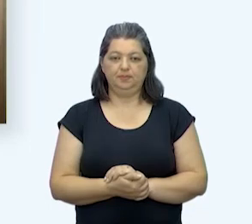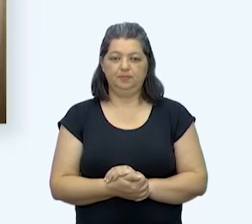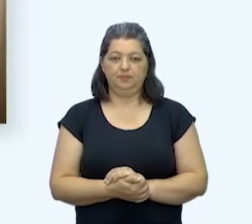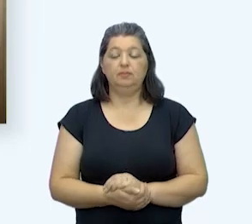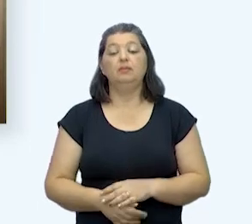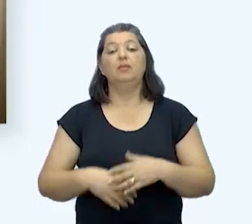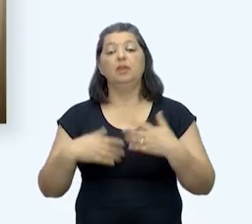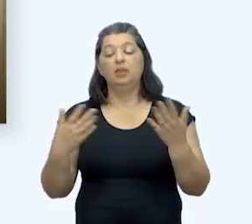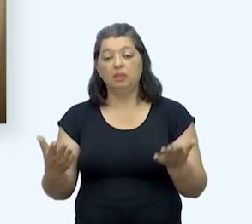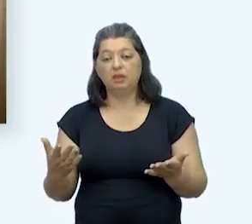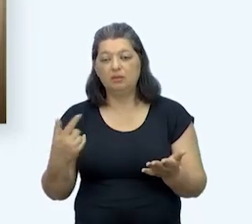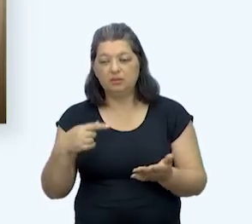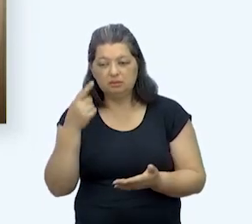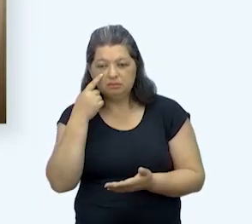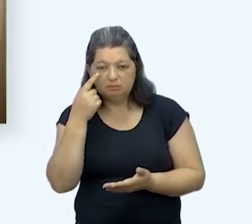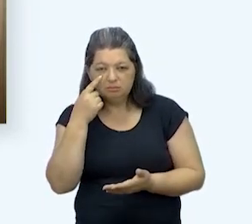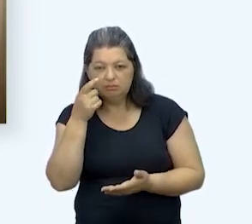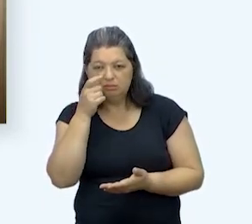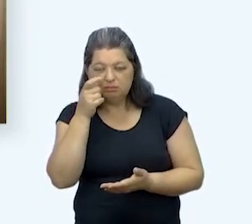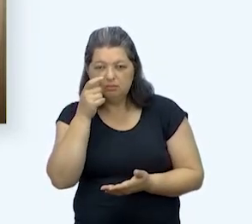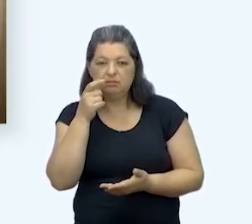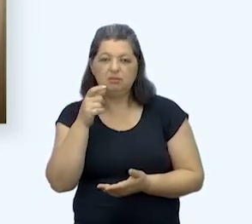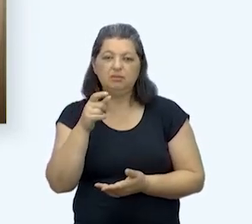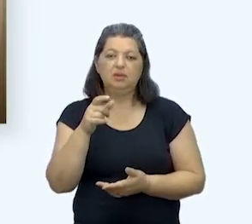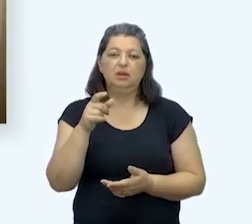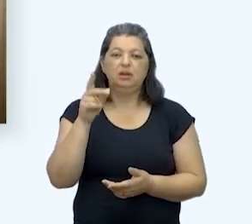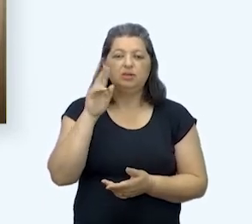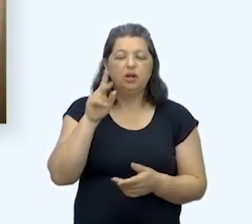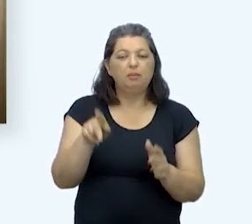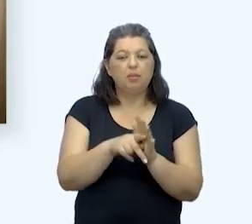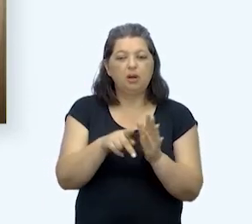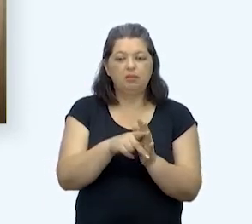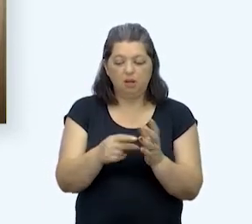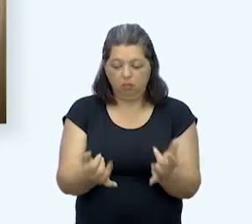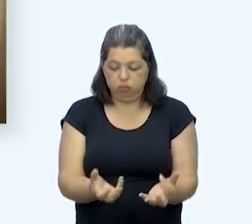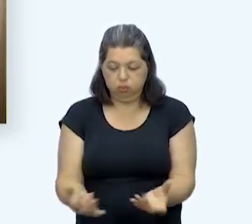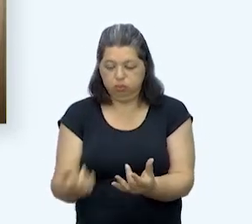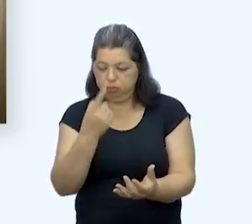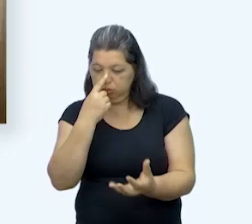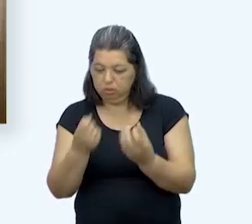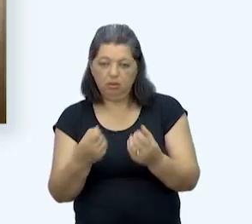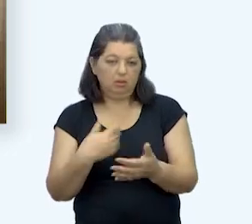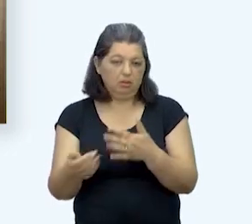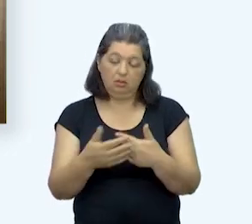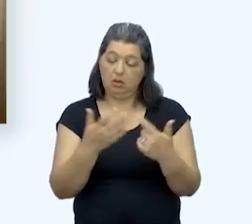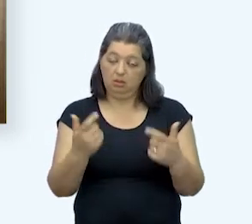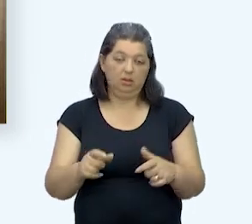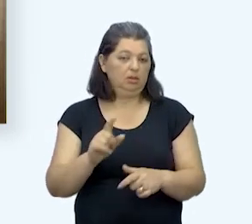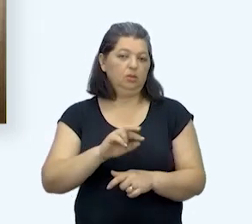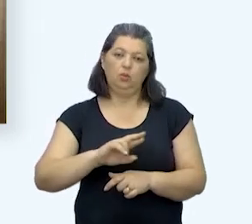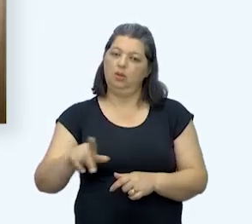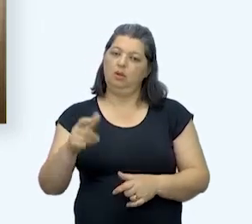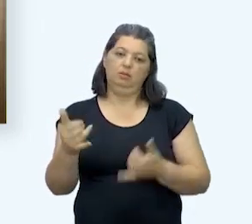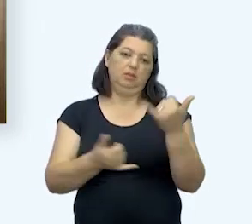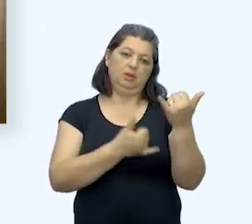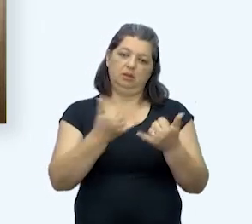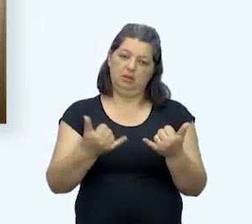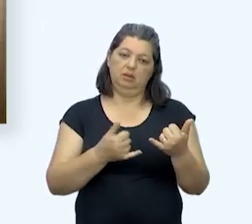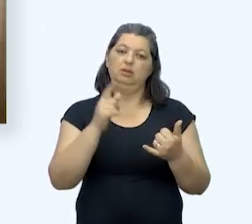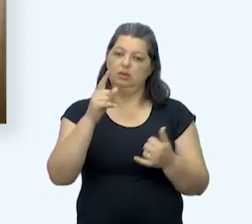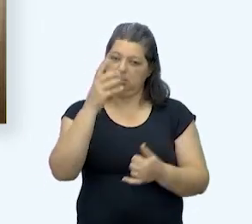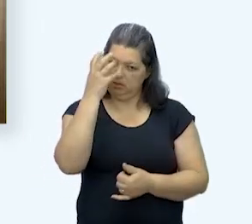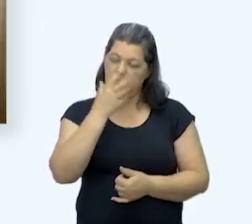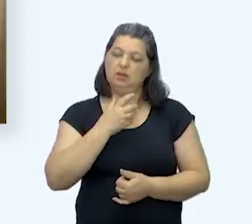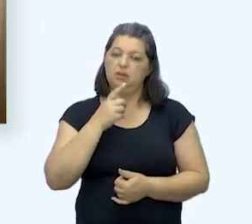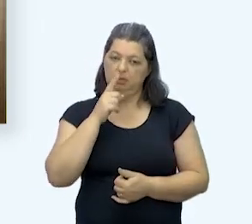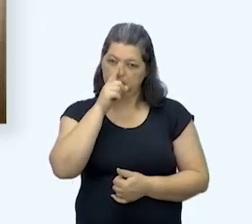Então, mãe, deu pra ver que essa história de ficar jogando e queimando lixo em qualquer lugar não é brincadeira, não? Que isso é coisa muito, muito séria,